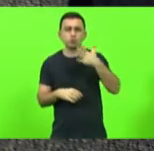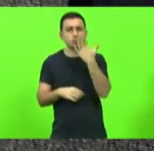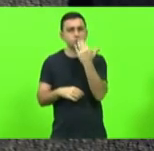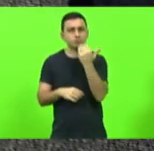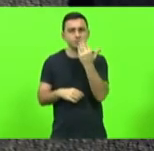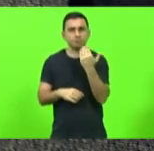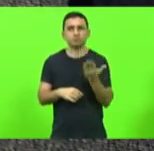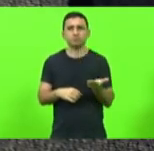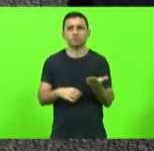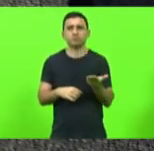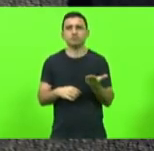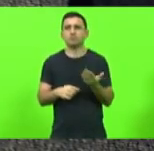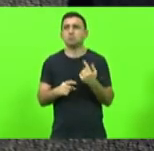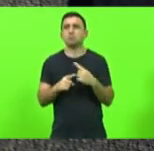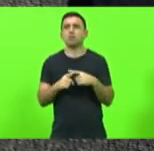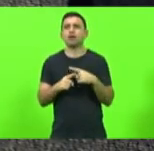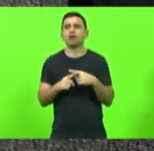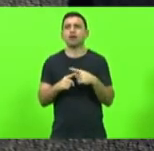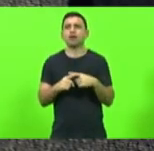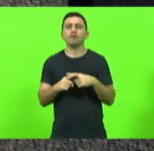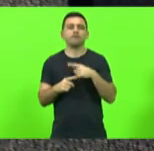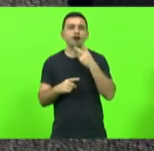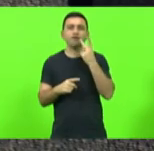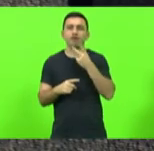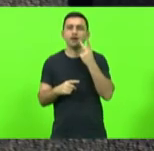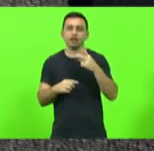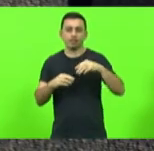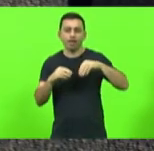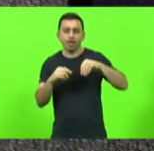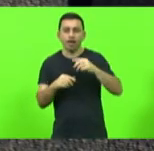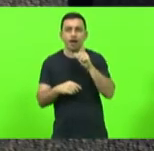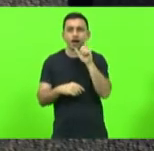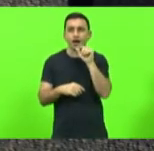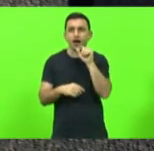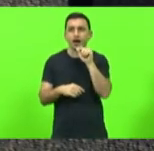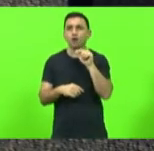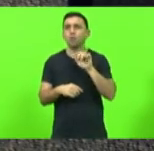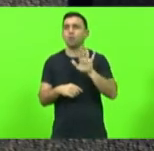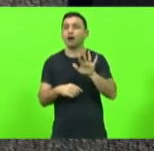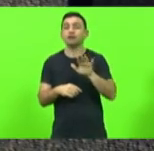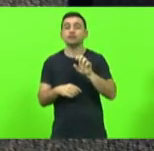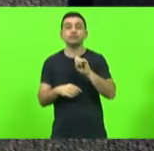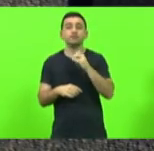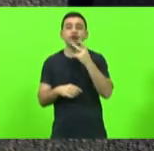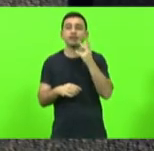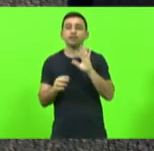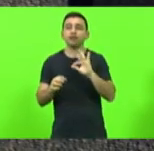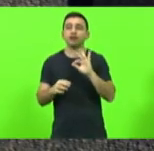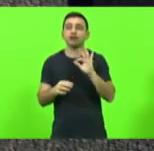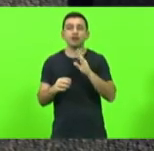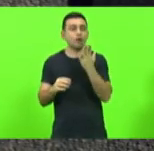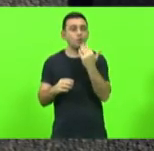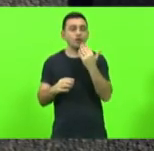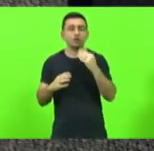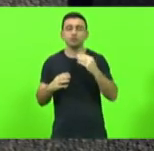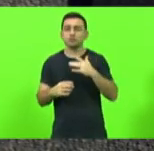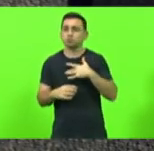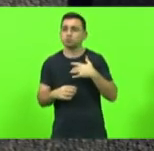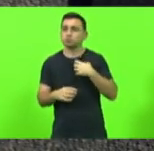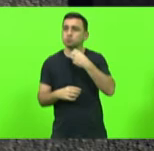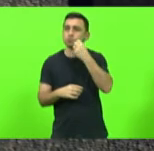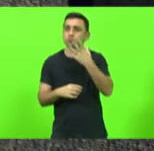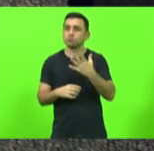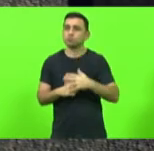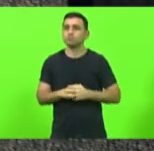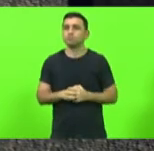Porque não adianta nós falarmos só na terra, na água, se nós não falarmos nos alimentos saudáveis. E quero registrar